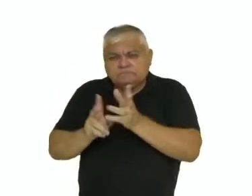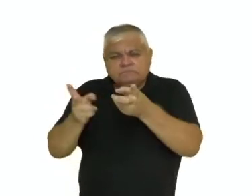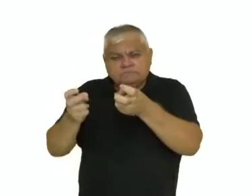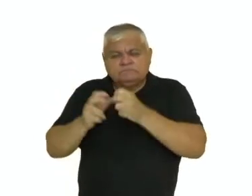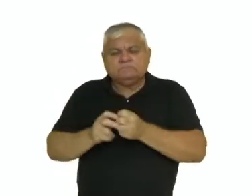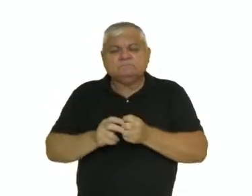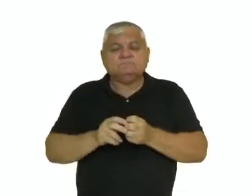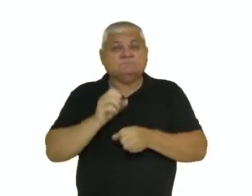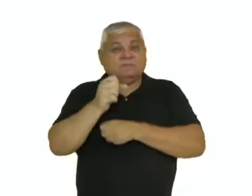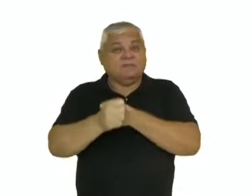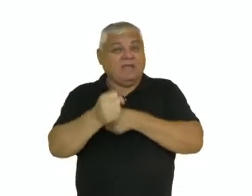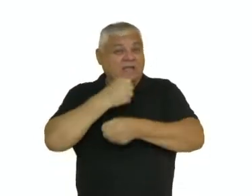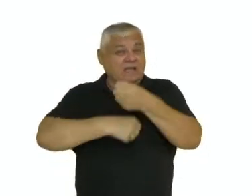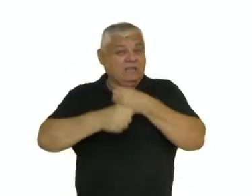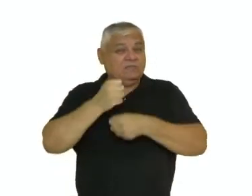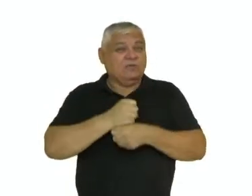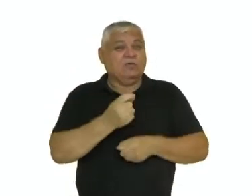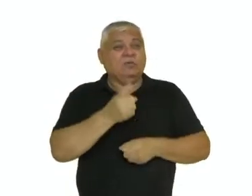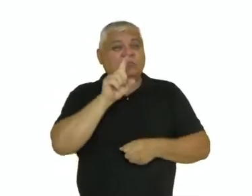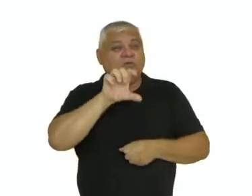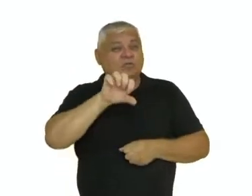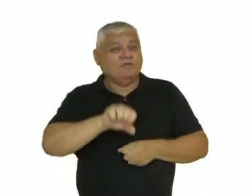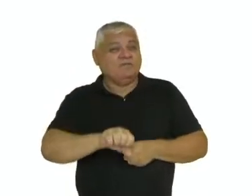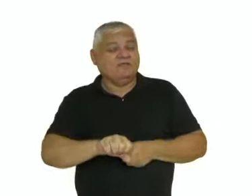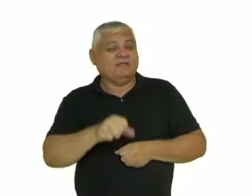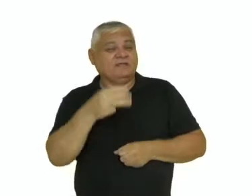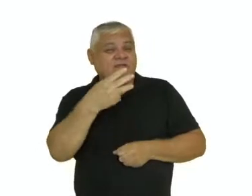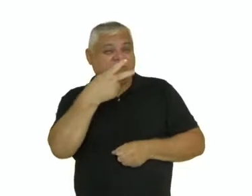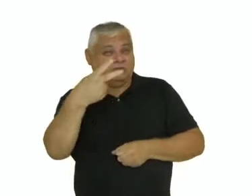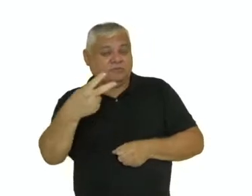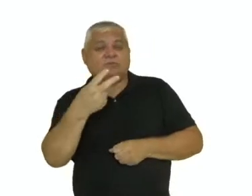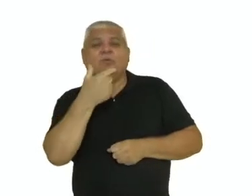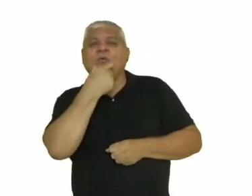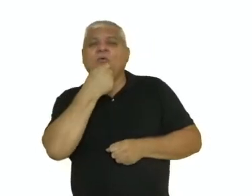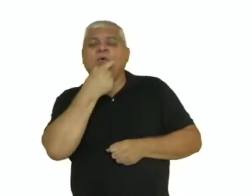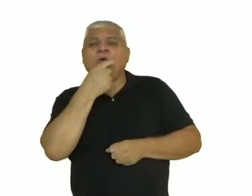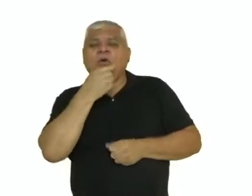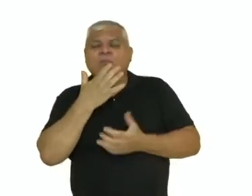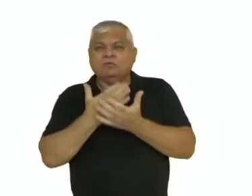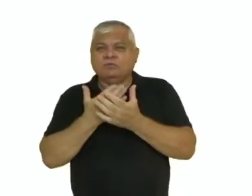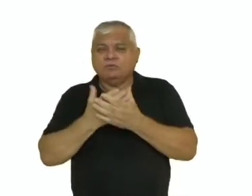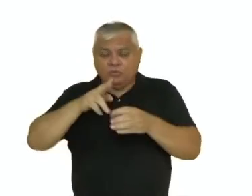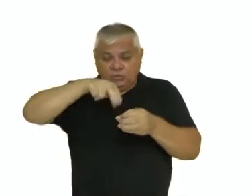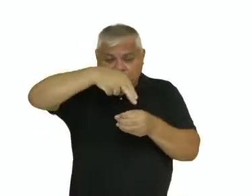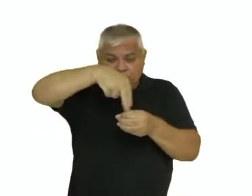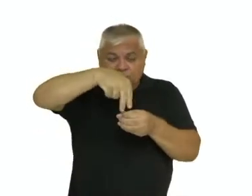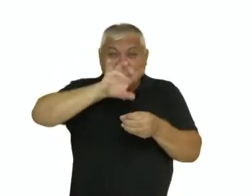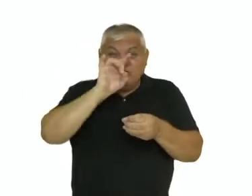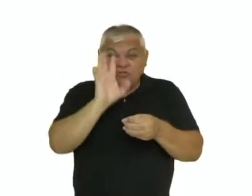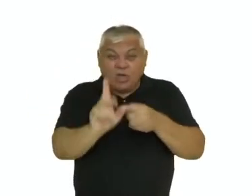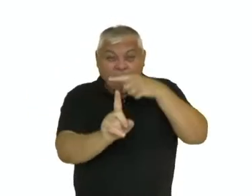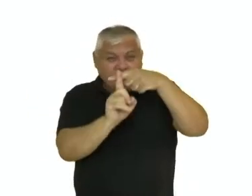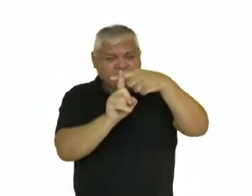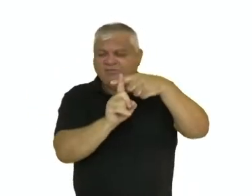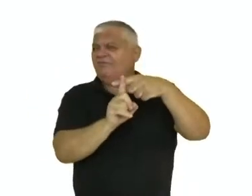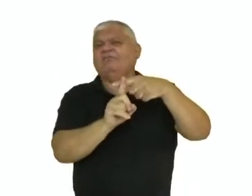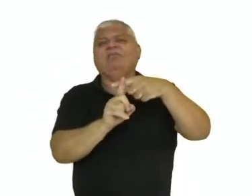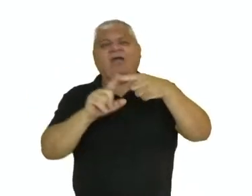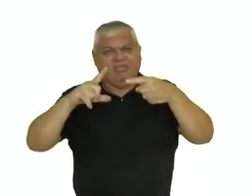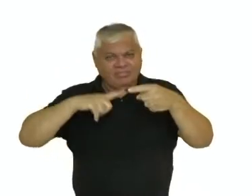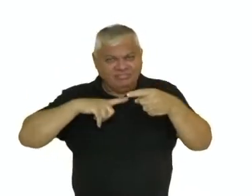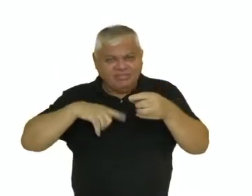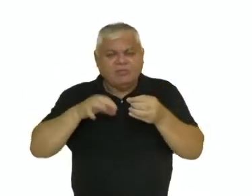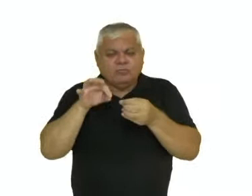1932, James Chadwick provou que no núcleo não existiam somente cargas elétricas positivas, mas também partículas